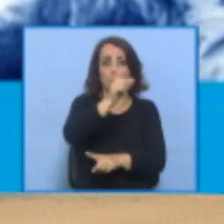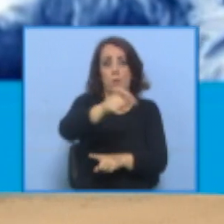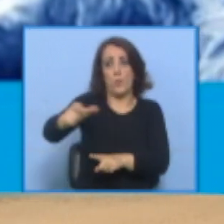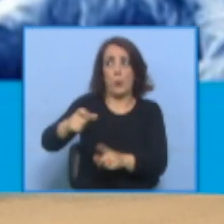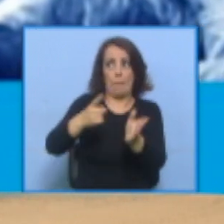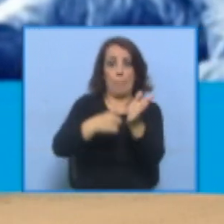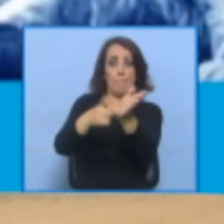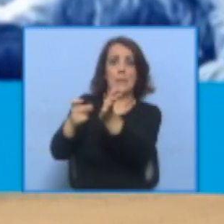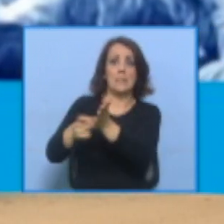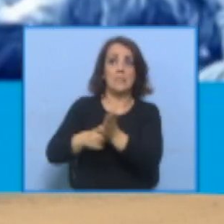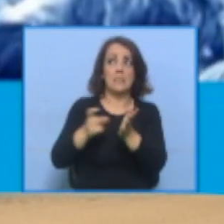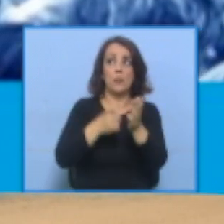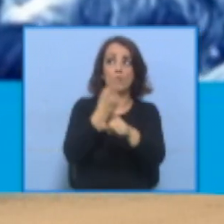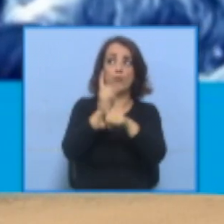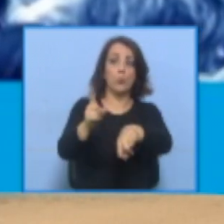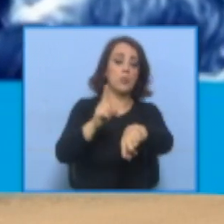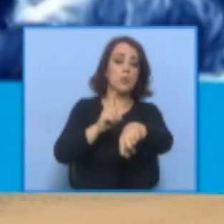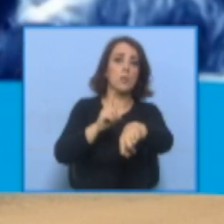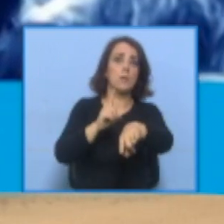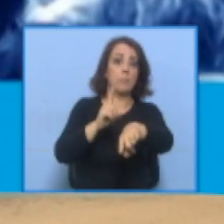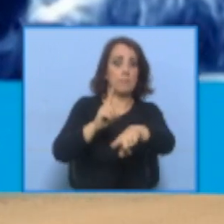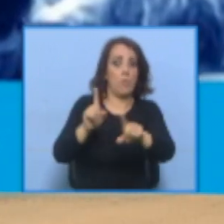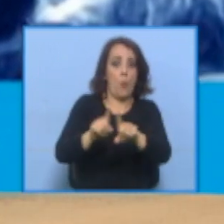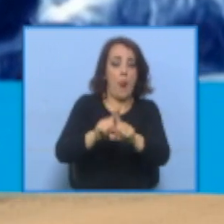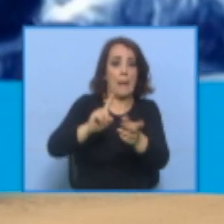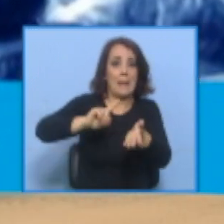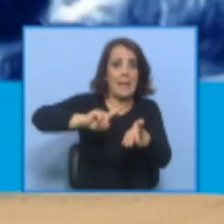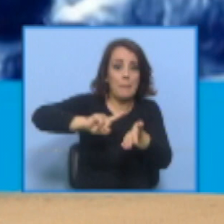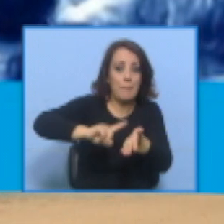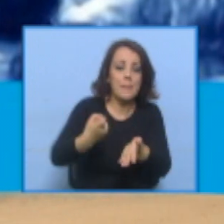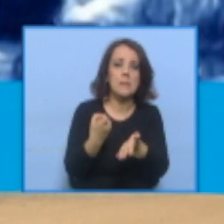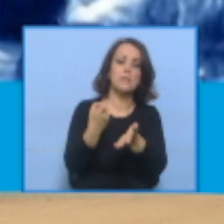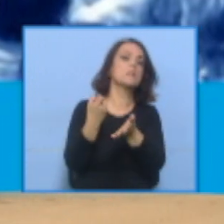principalmente quando são retirados. Quando são retirados